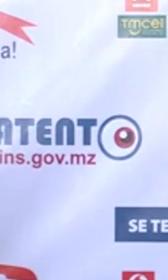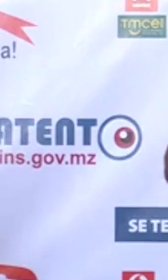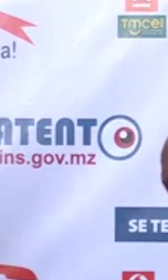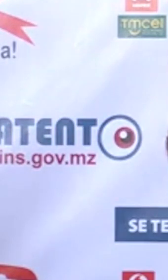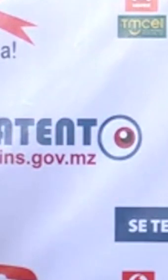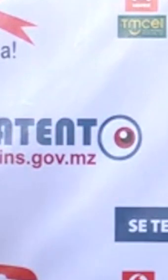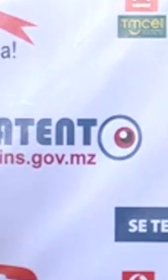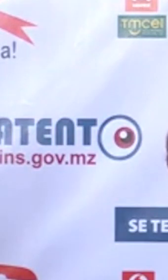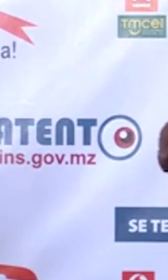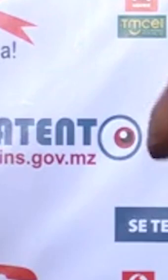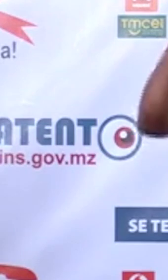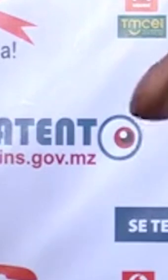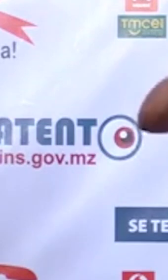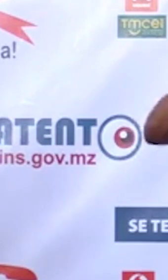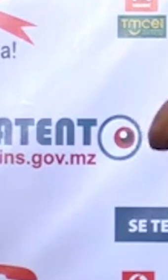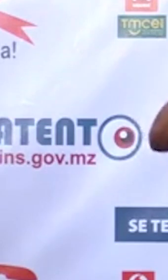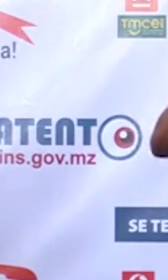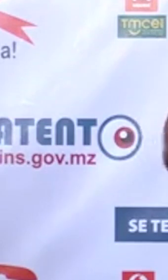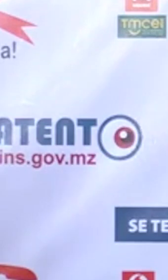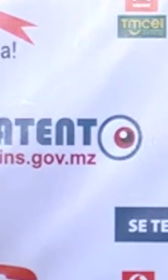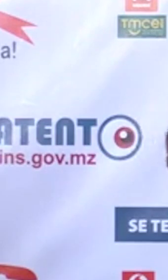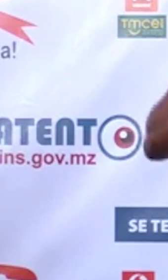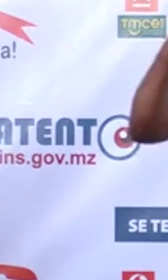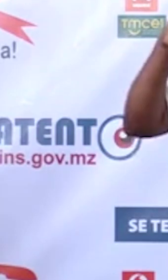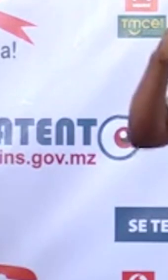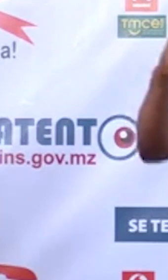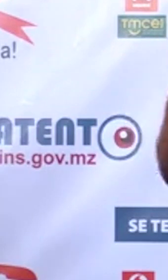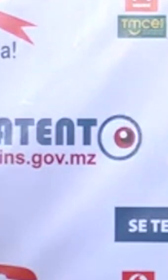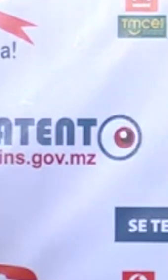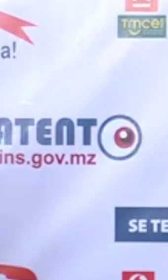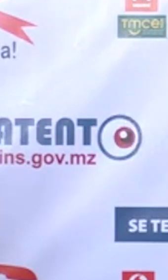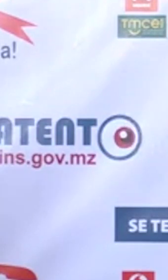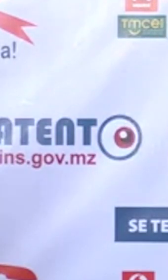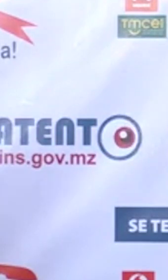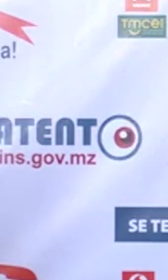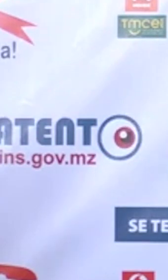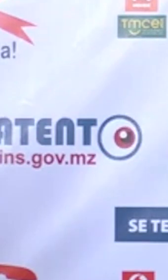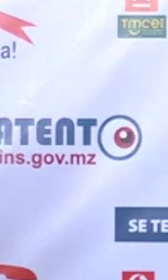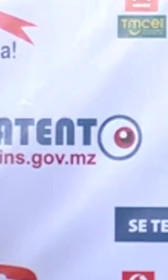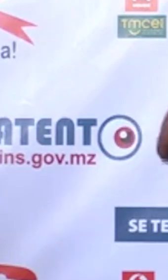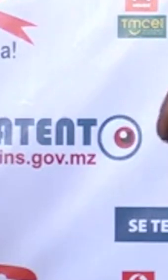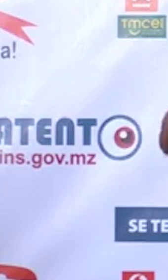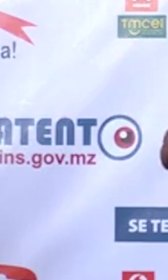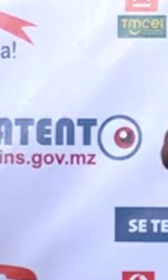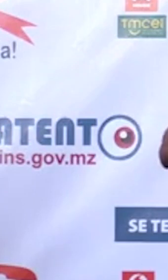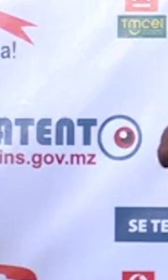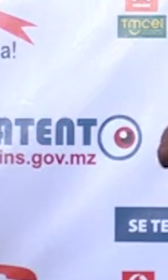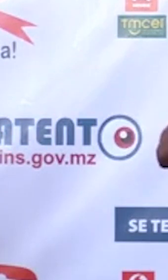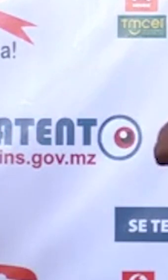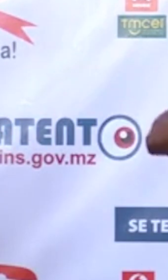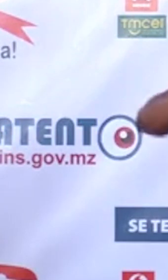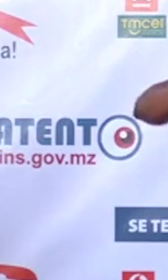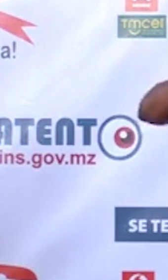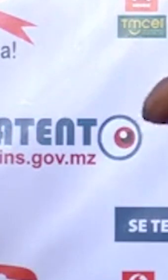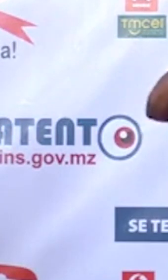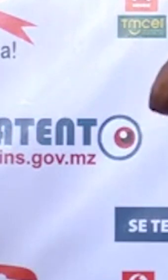catastrófica está a reduzir. Por isso, devemos melhorar a implementação das medidas